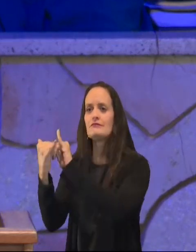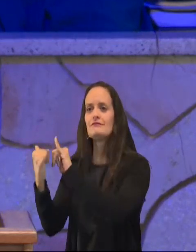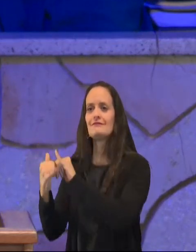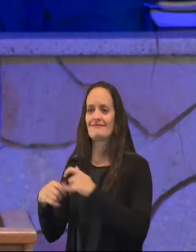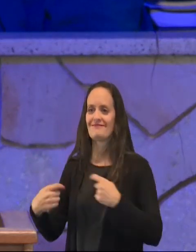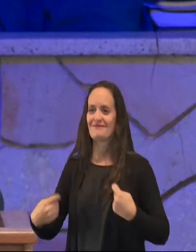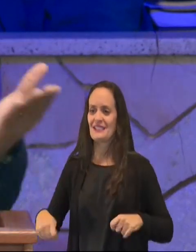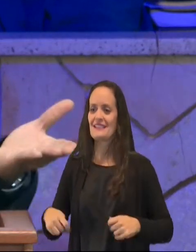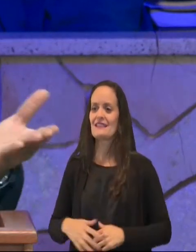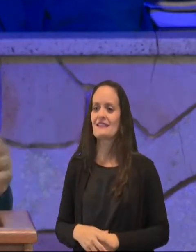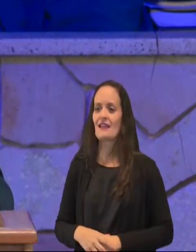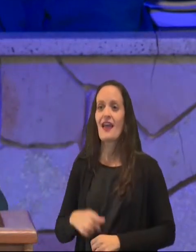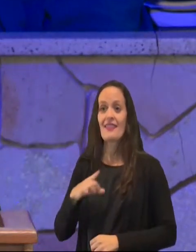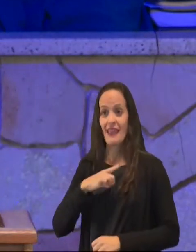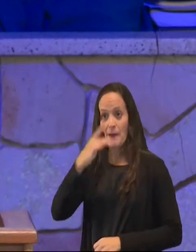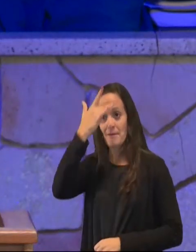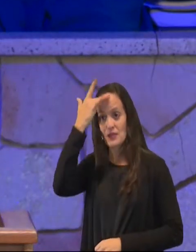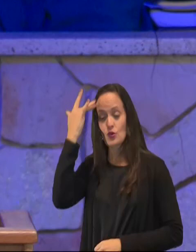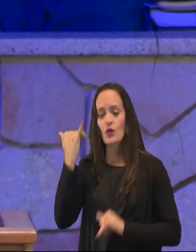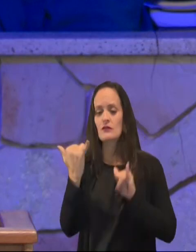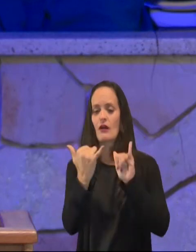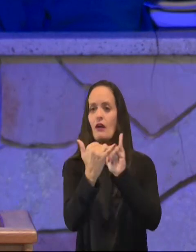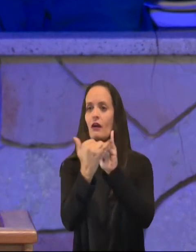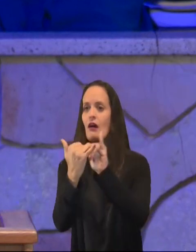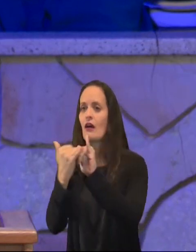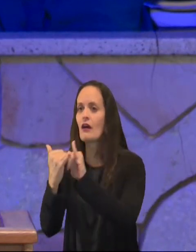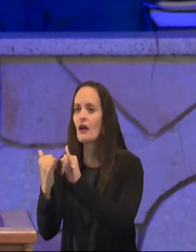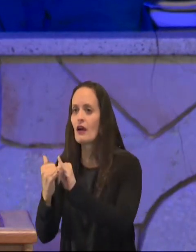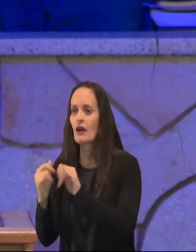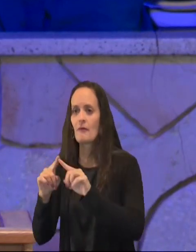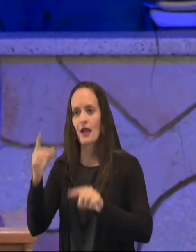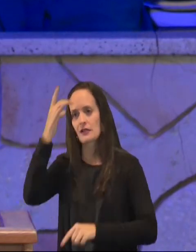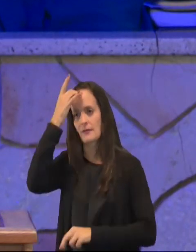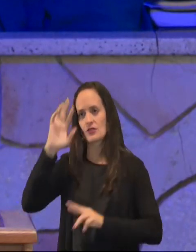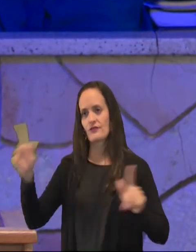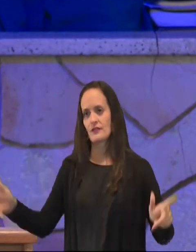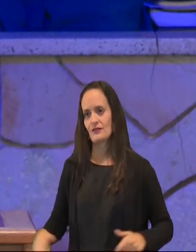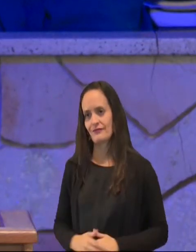Tem crente que perdoa, mas quer a cabeça do irmão na bandeja.